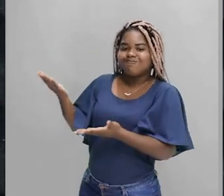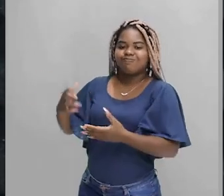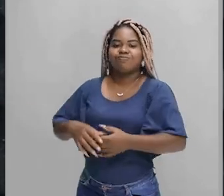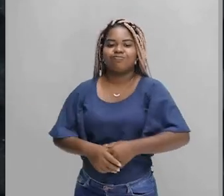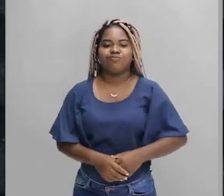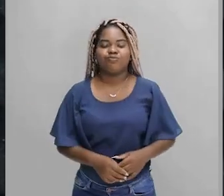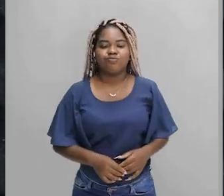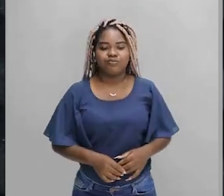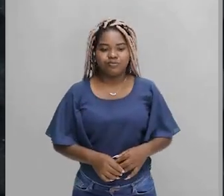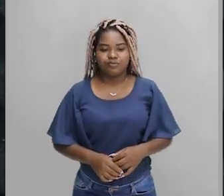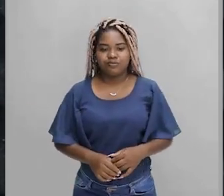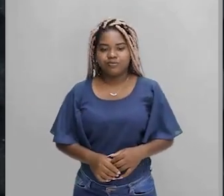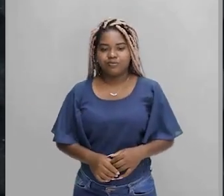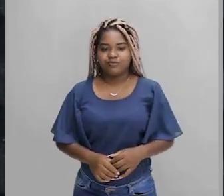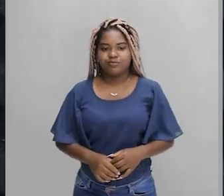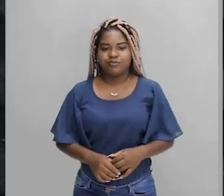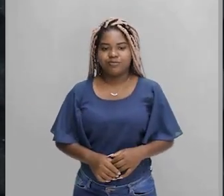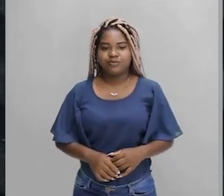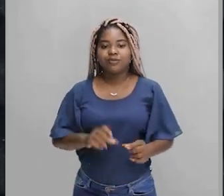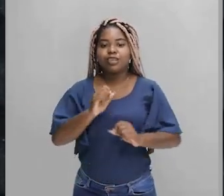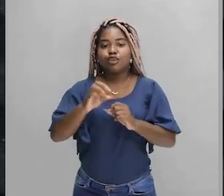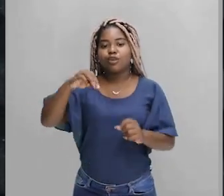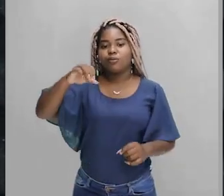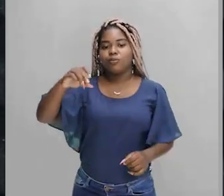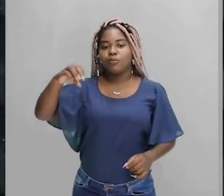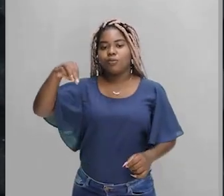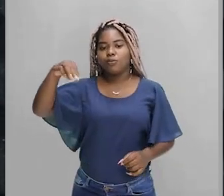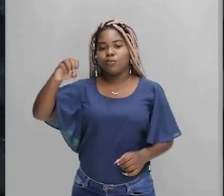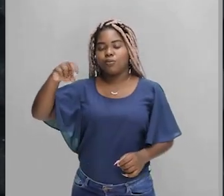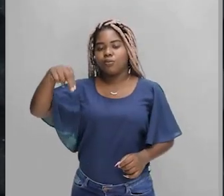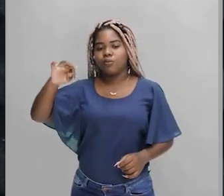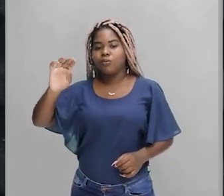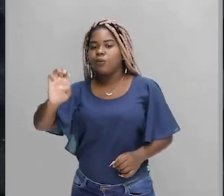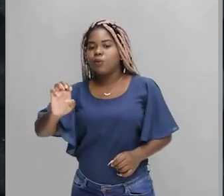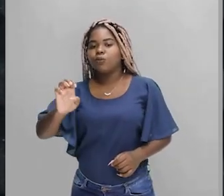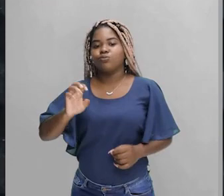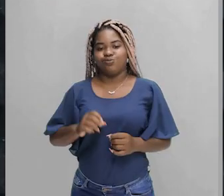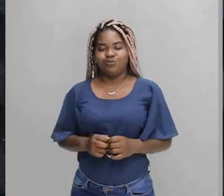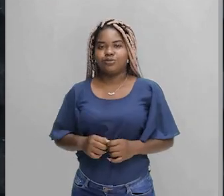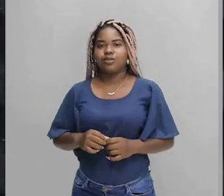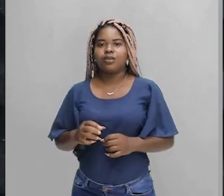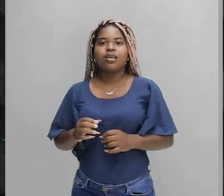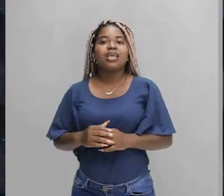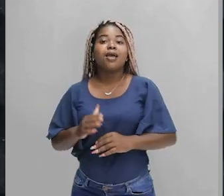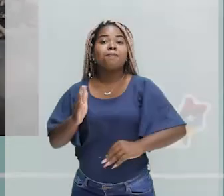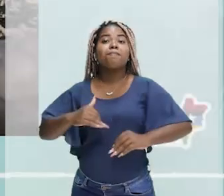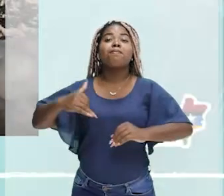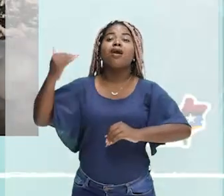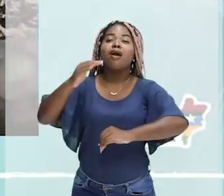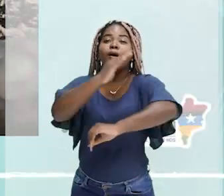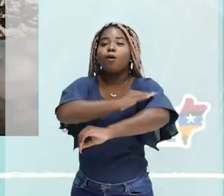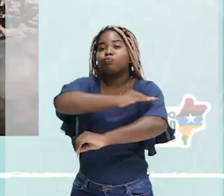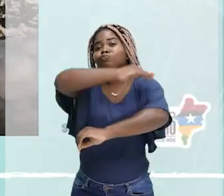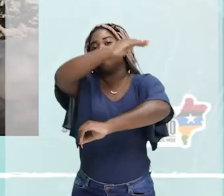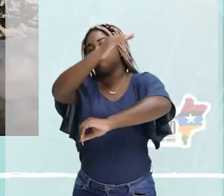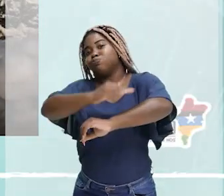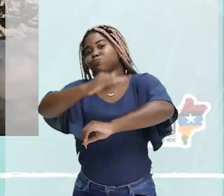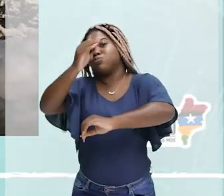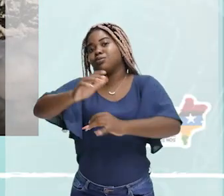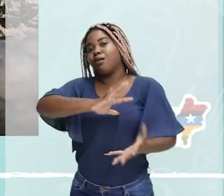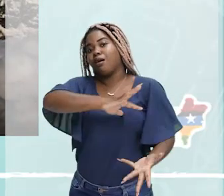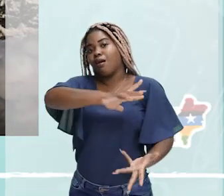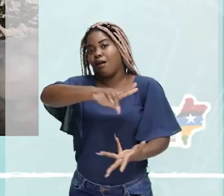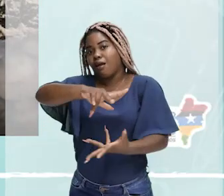aí do Himalaia, o famoso Monte Everest, a maior montanha aí do mundo, né? Ela é consequência direta de um dobramento